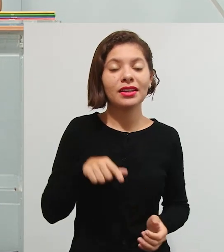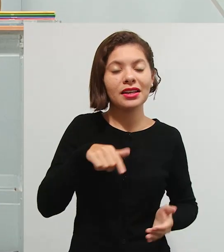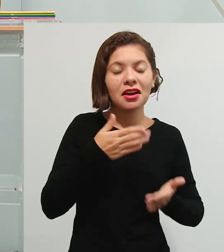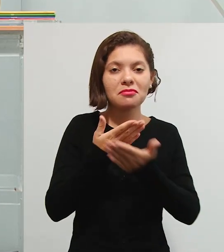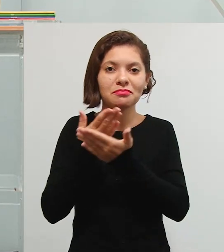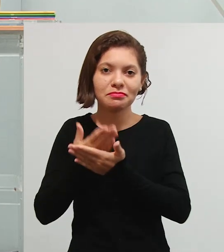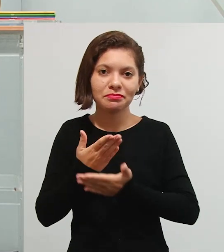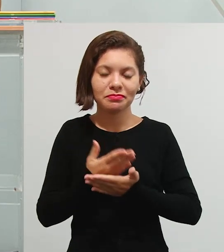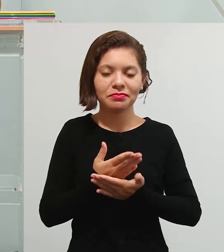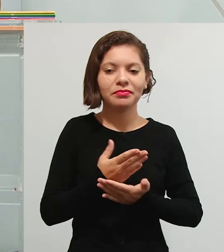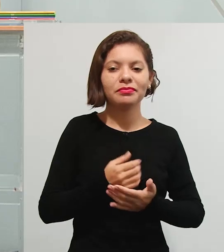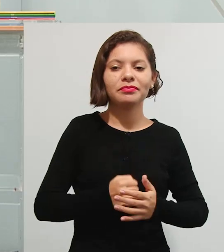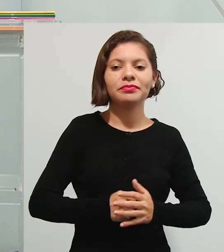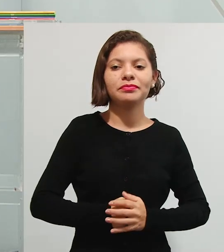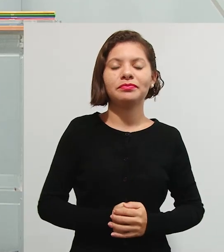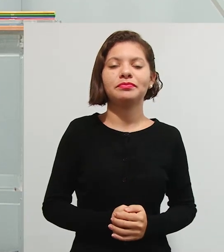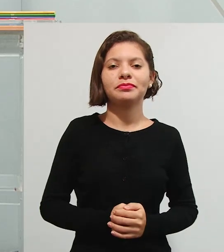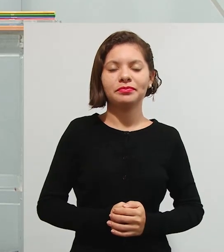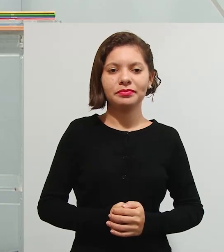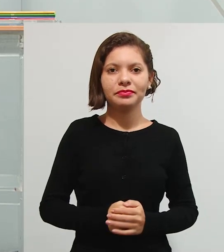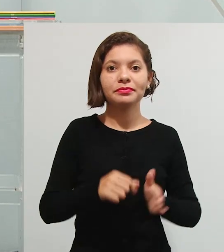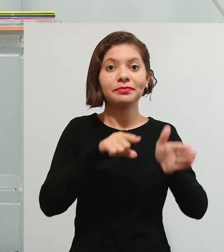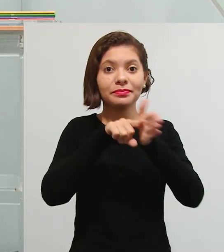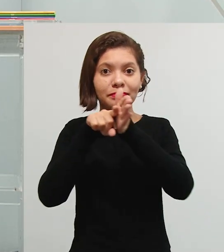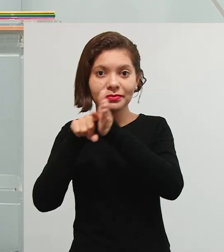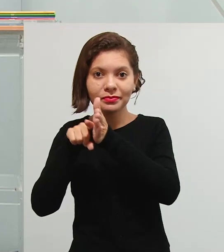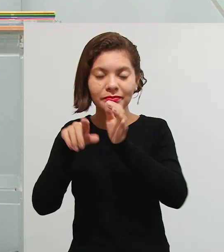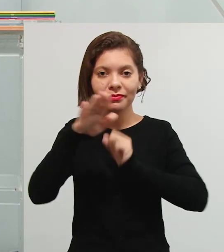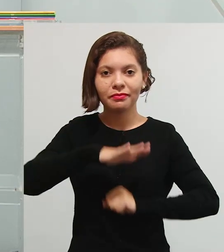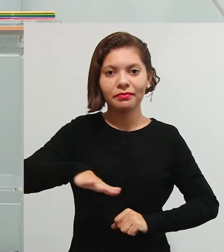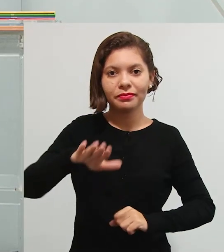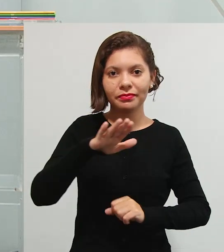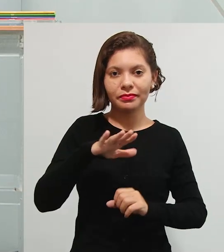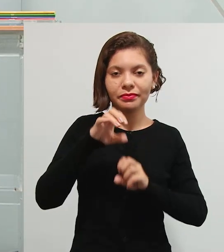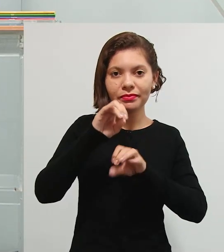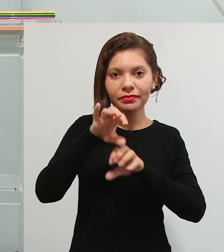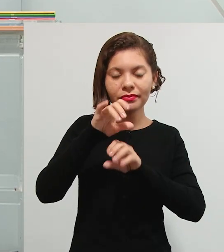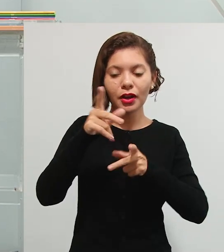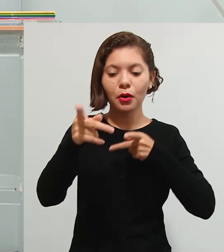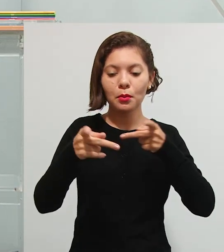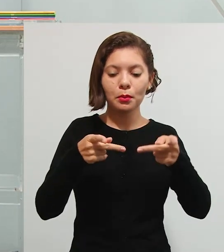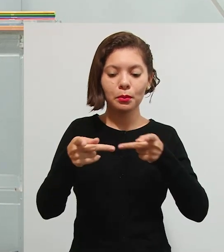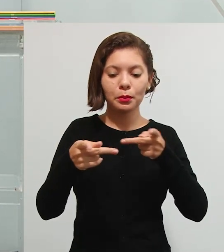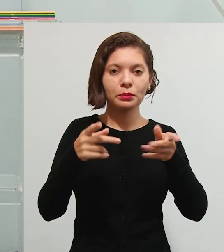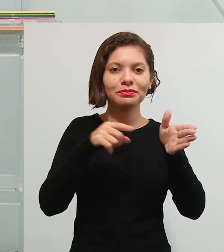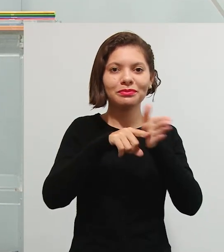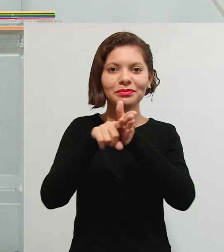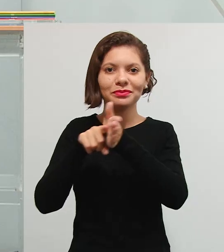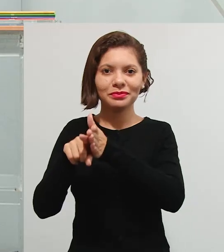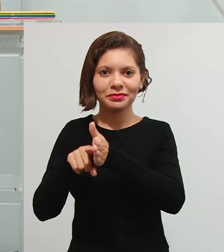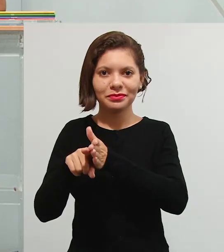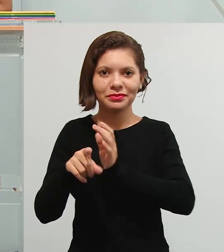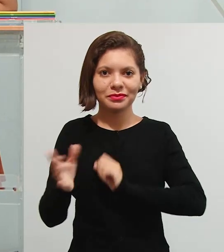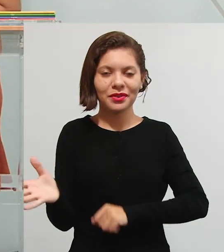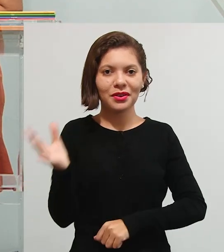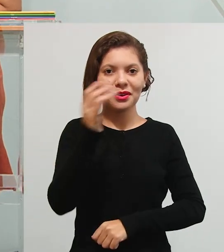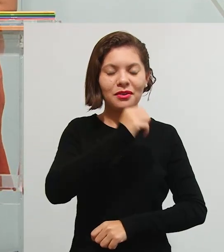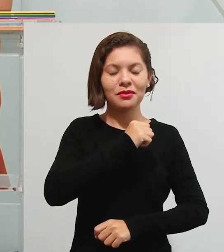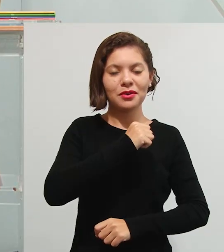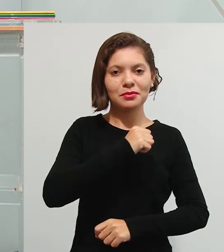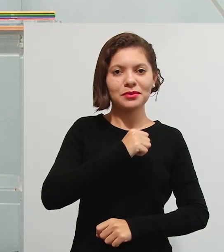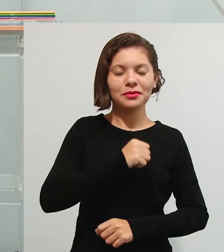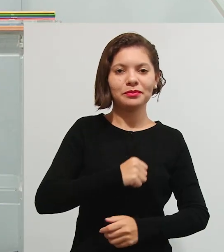se chama Processos Investigativos em Educação. E esse episódio, o projeto de pesquisa. Vamos então